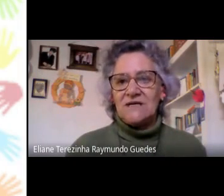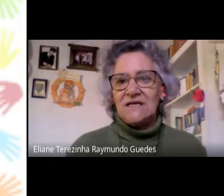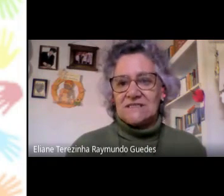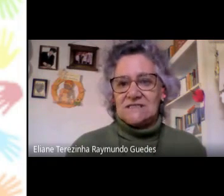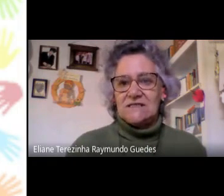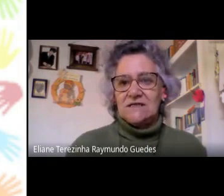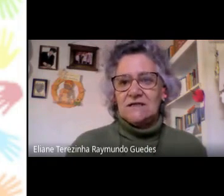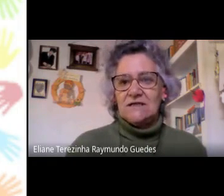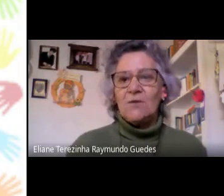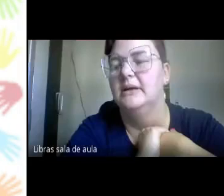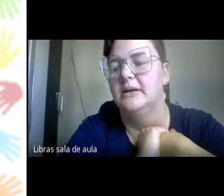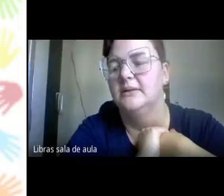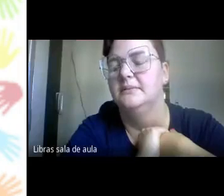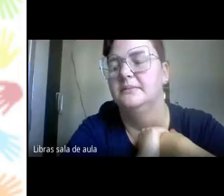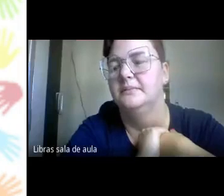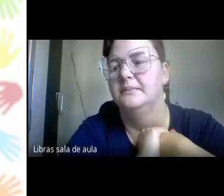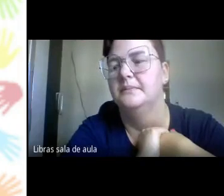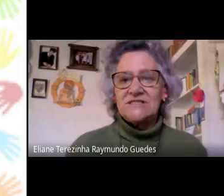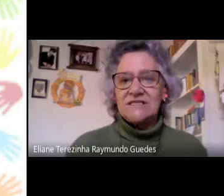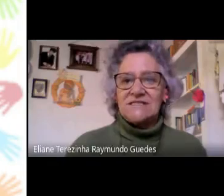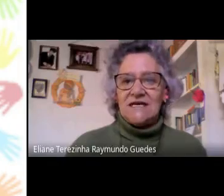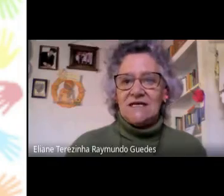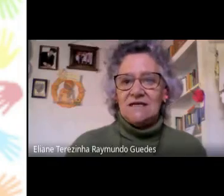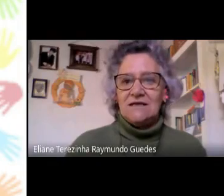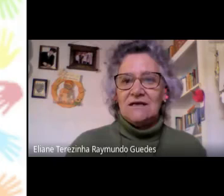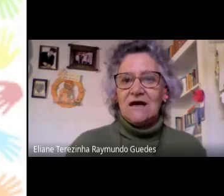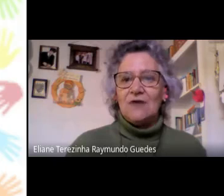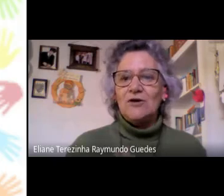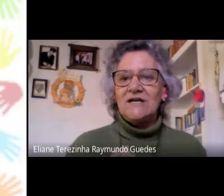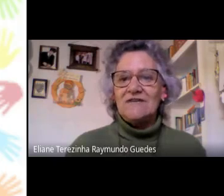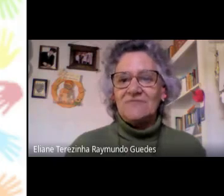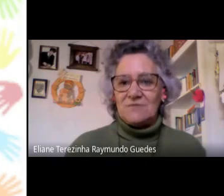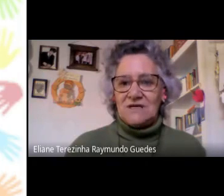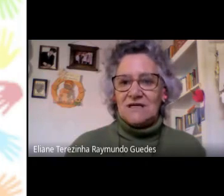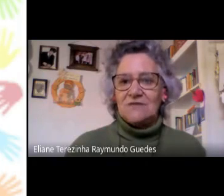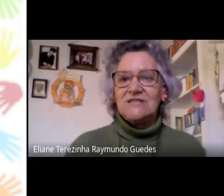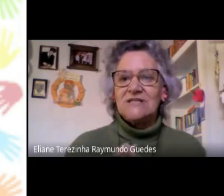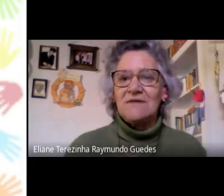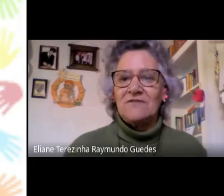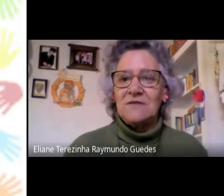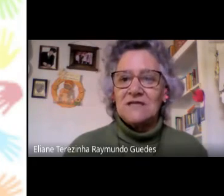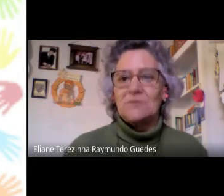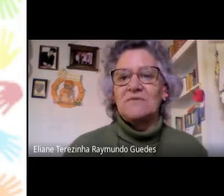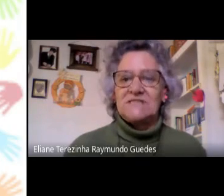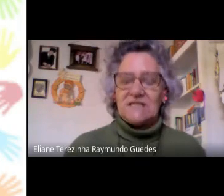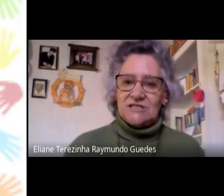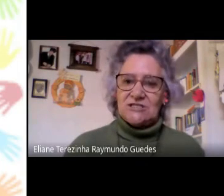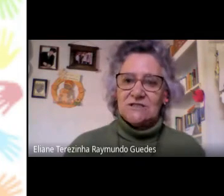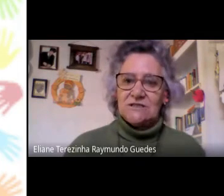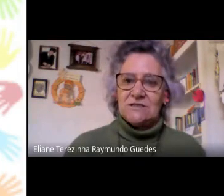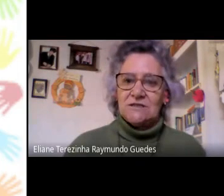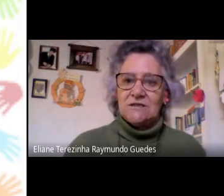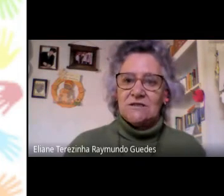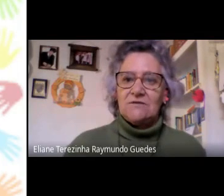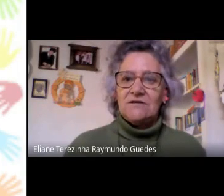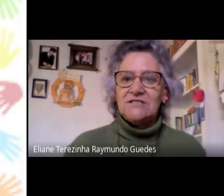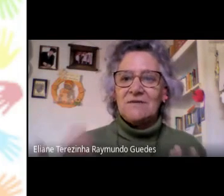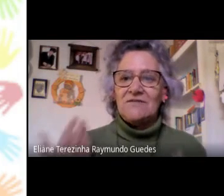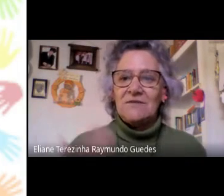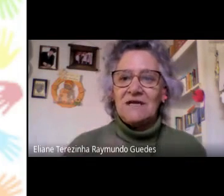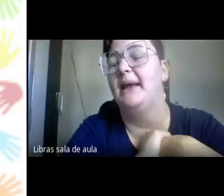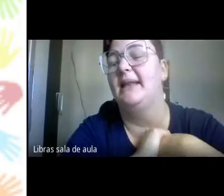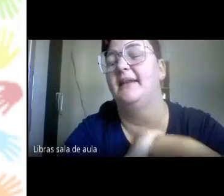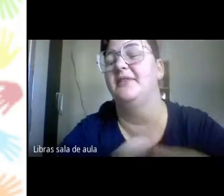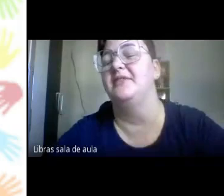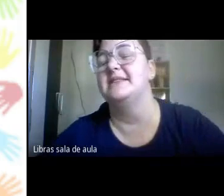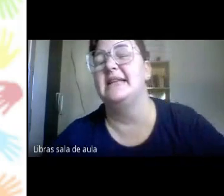as famílias, que é uma coisa que a gente não pode esquecer. Acolher a família, não é chamar a família só para fazer queixa. Ou para fazer